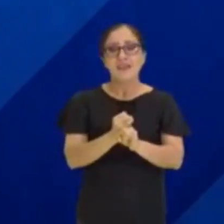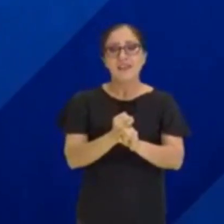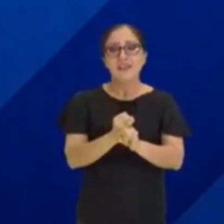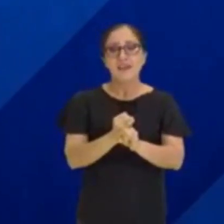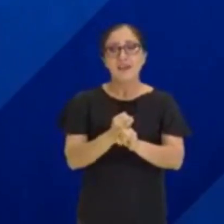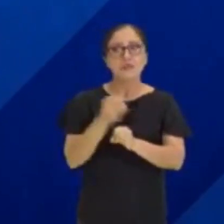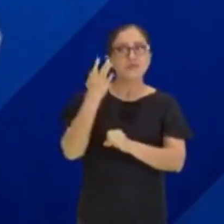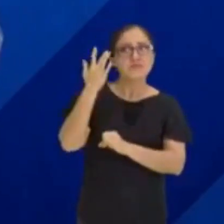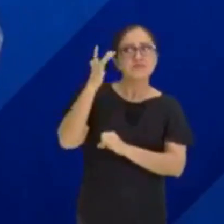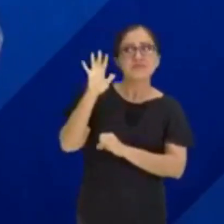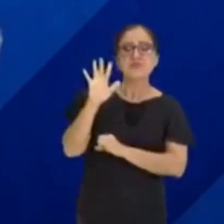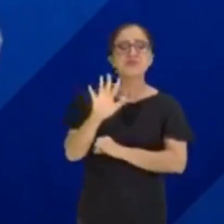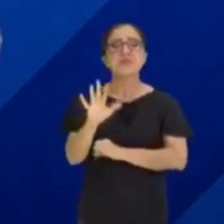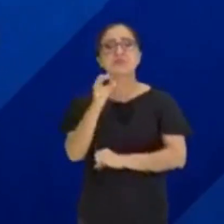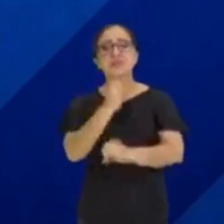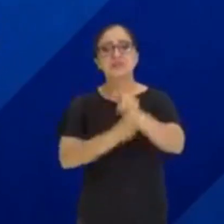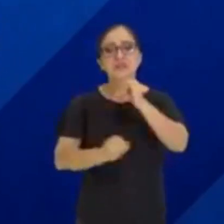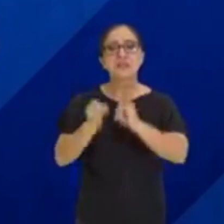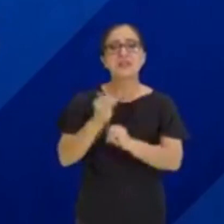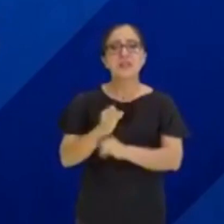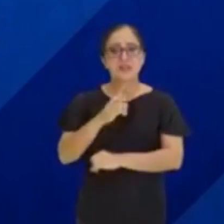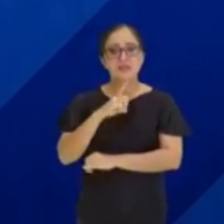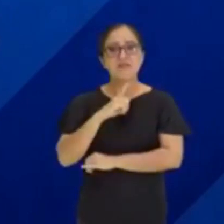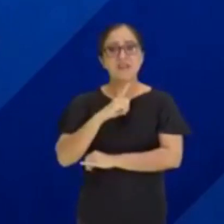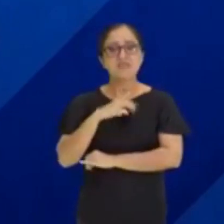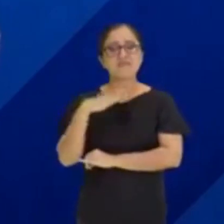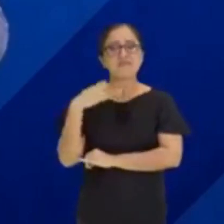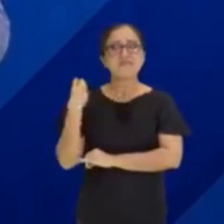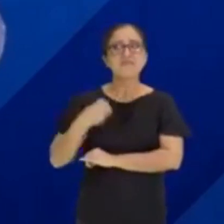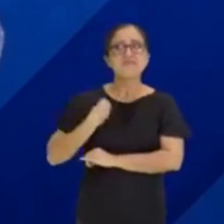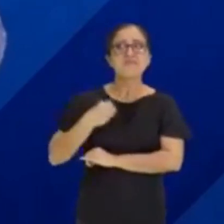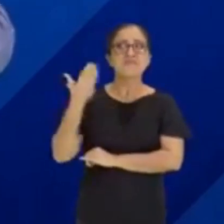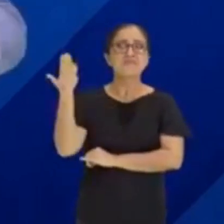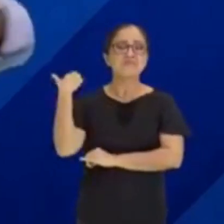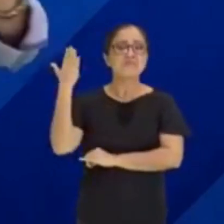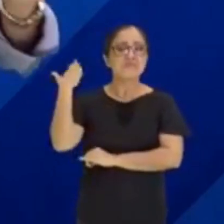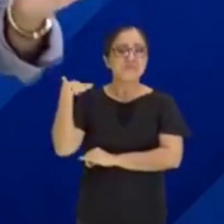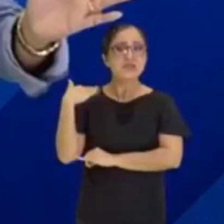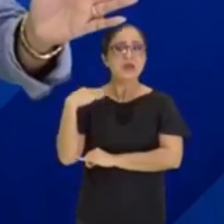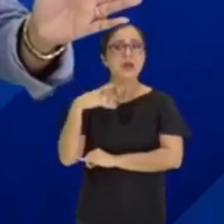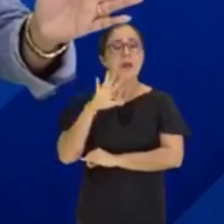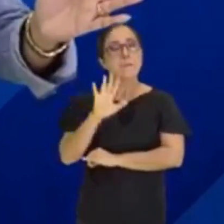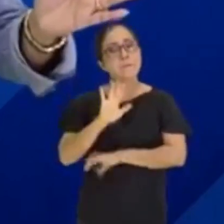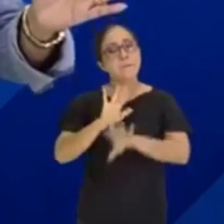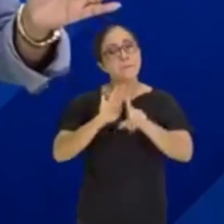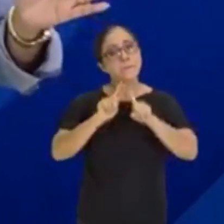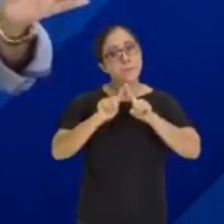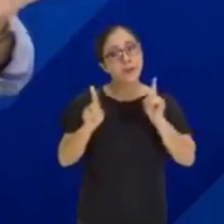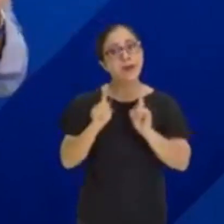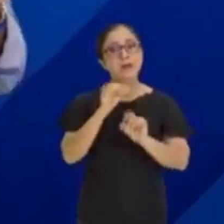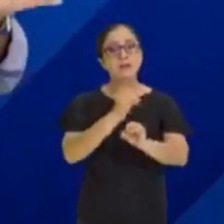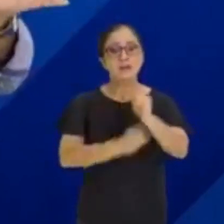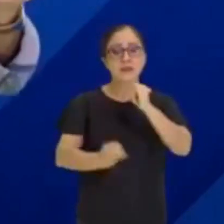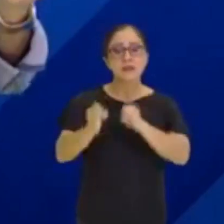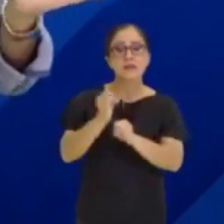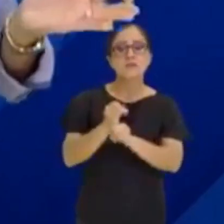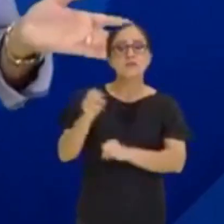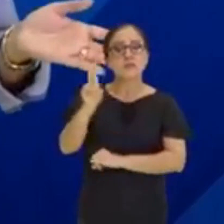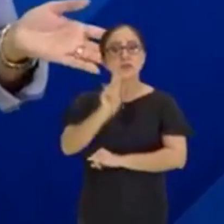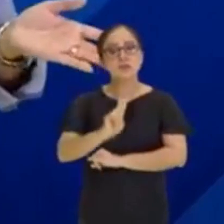não sei, na verdade, nem se a internet já existia. Talvez já existisse, mas ela fosse usada apenas para